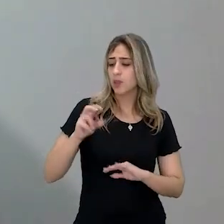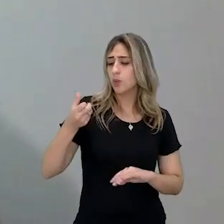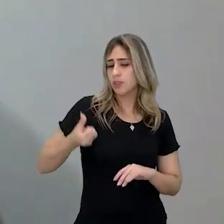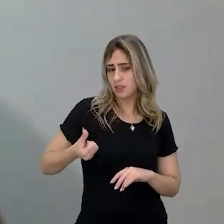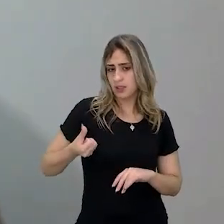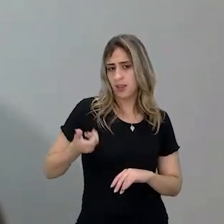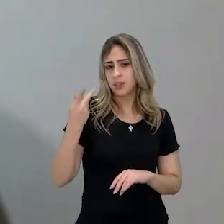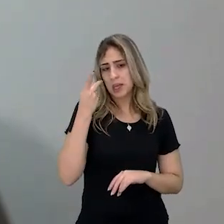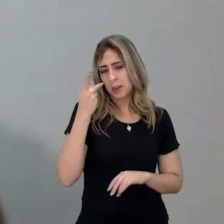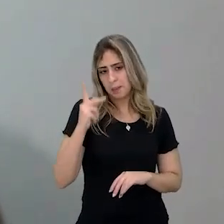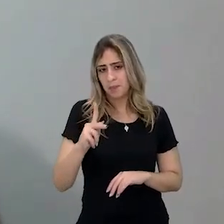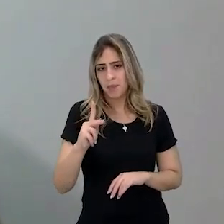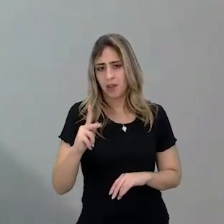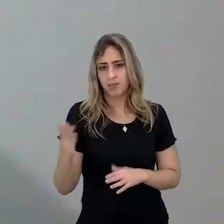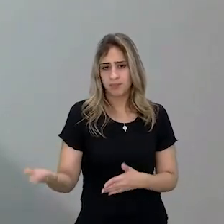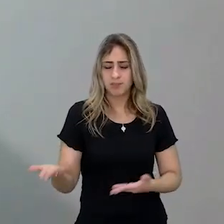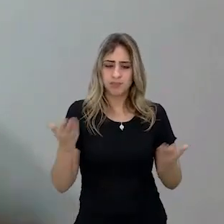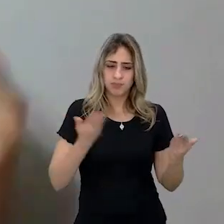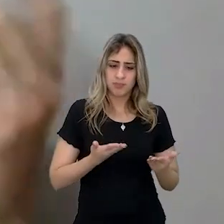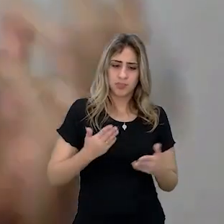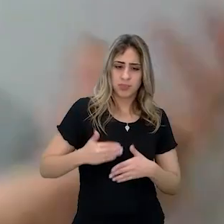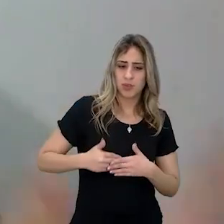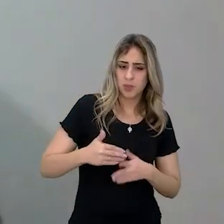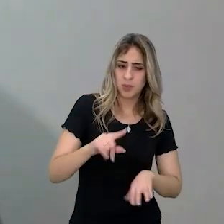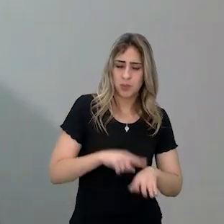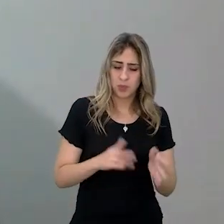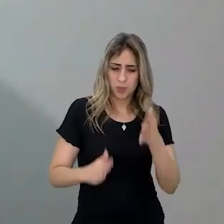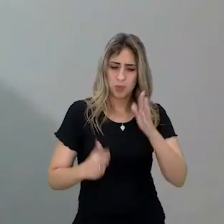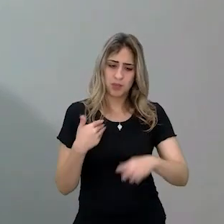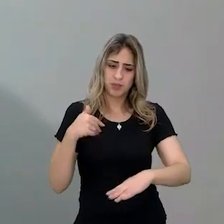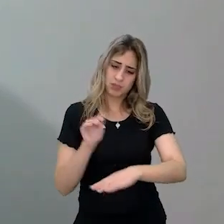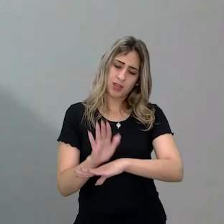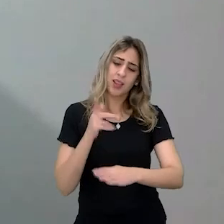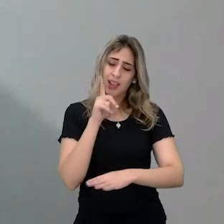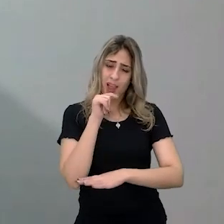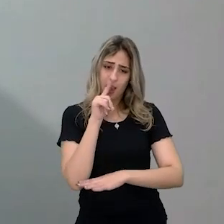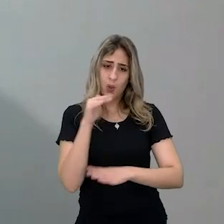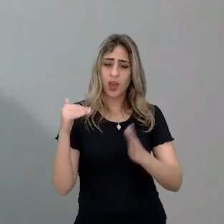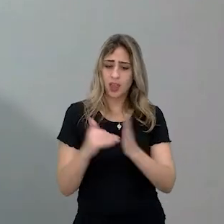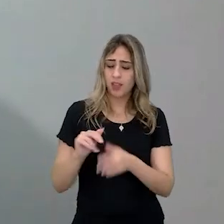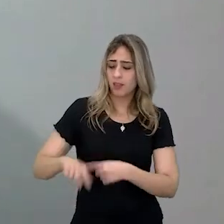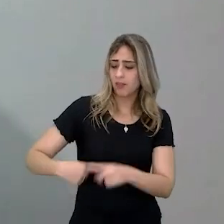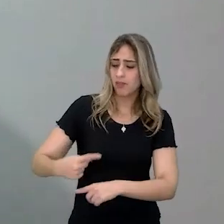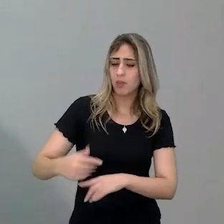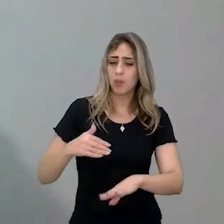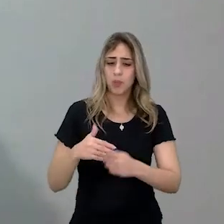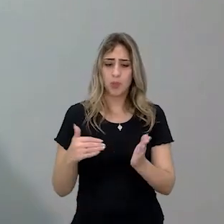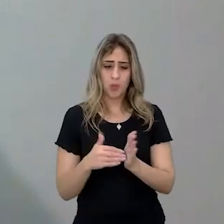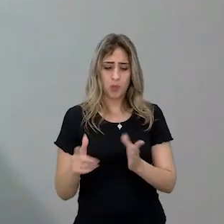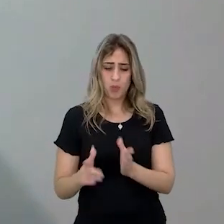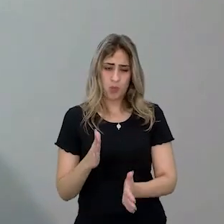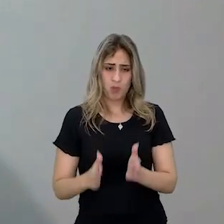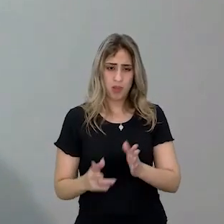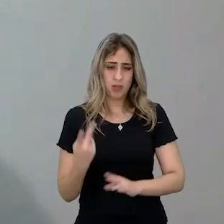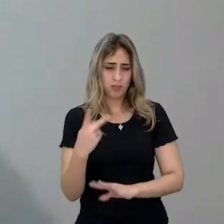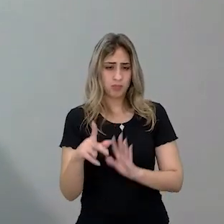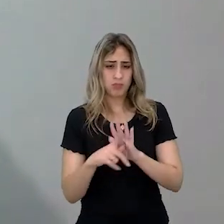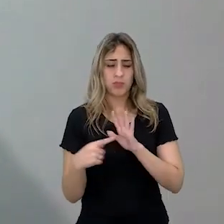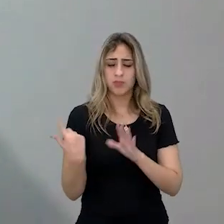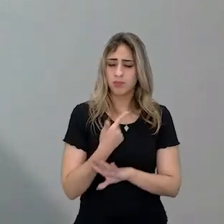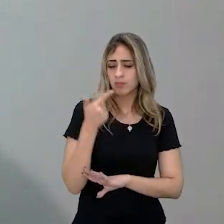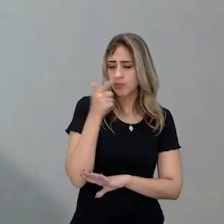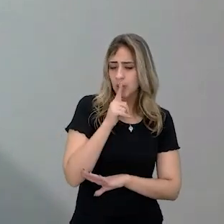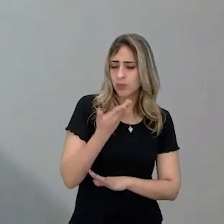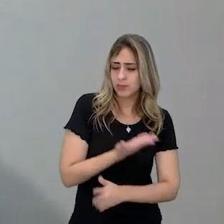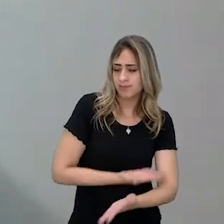6 para trazer, né, desde o momento da poluição da água até o momento dela, da gente